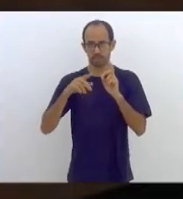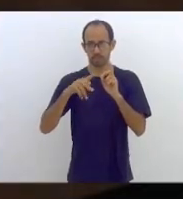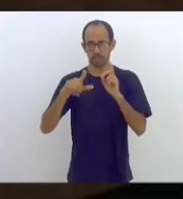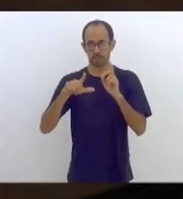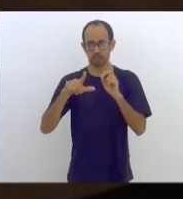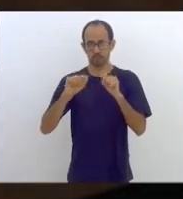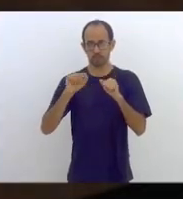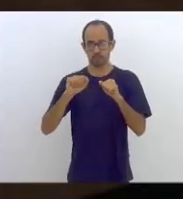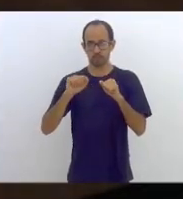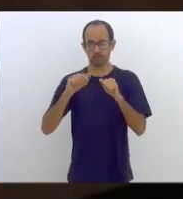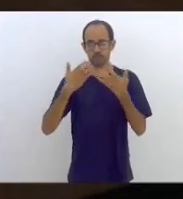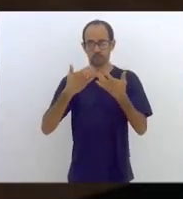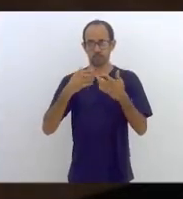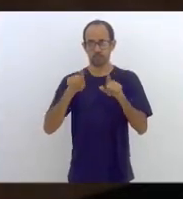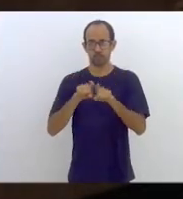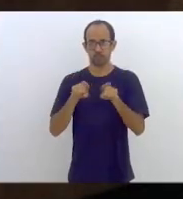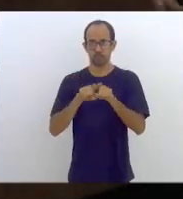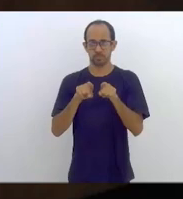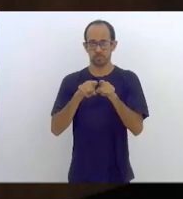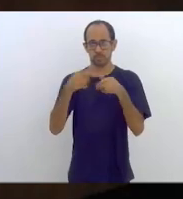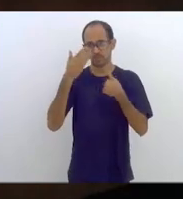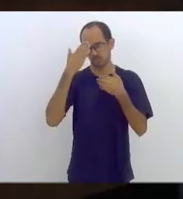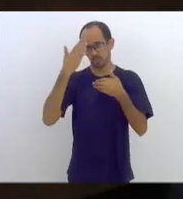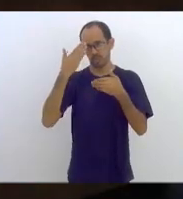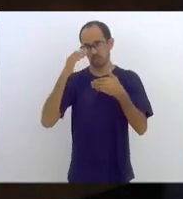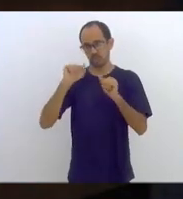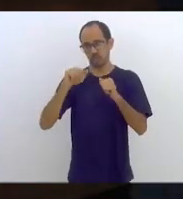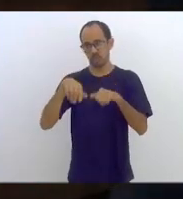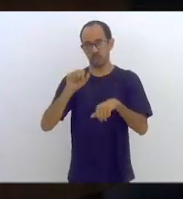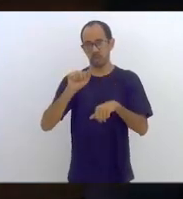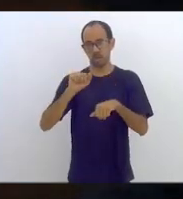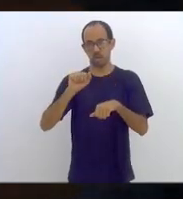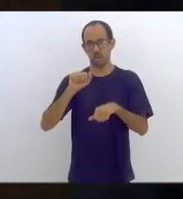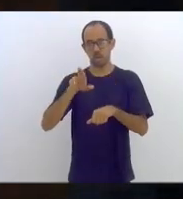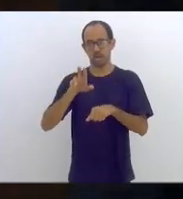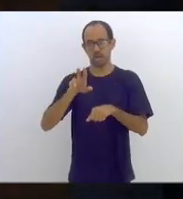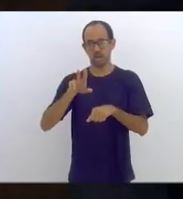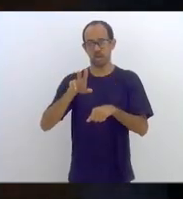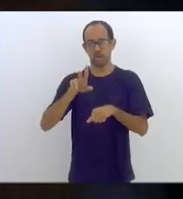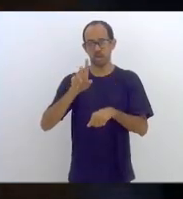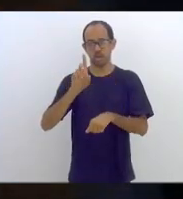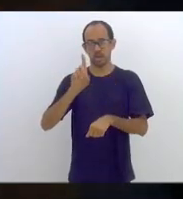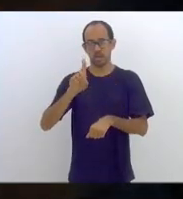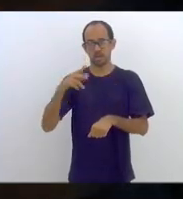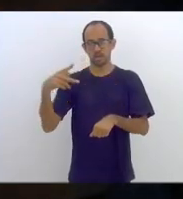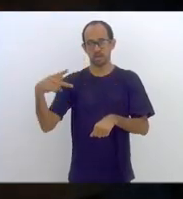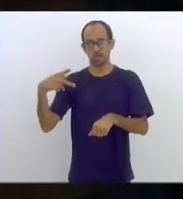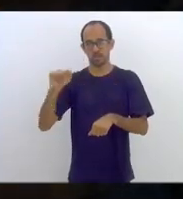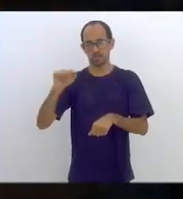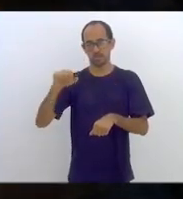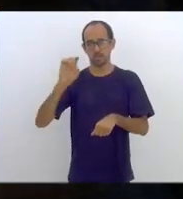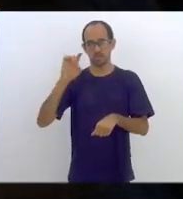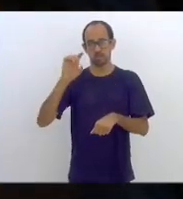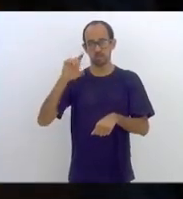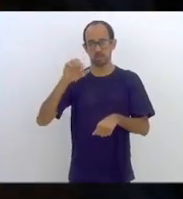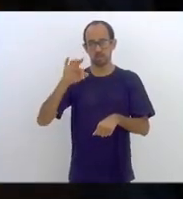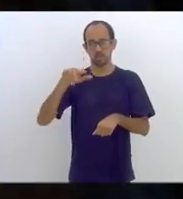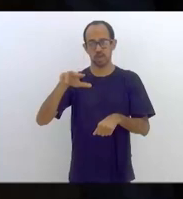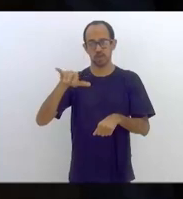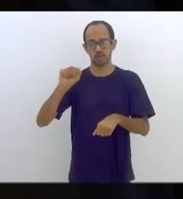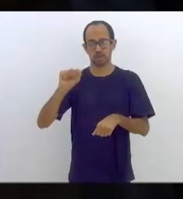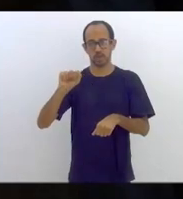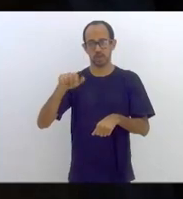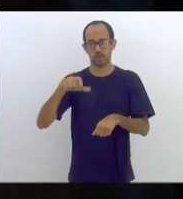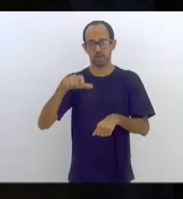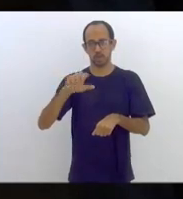e quero também agradecer a Defensoria Pública do Estado especialmente a defensora Flávia Brasil Barbosa do Nascimento